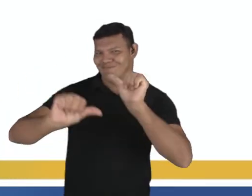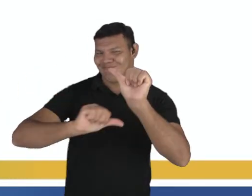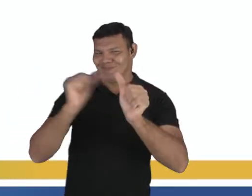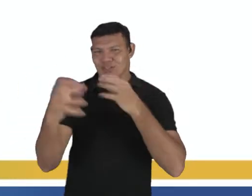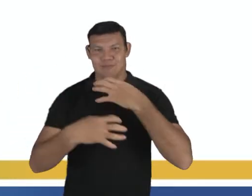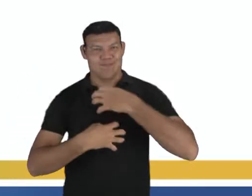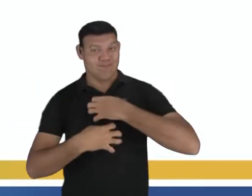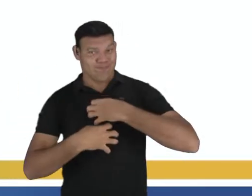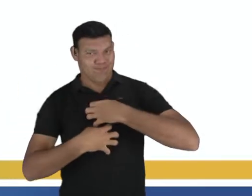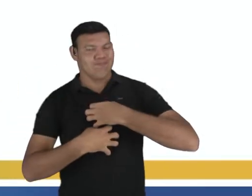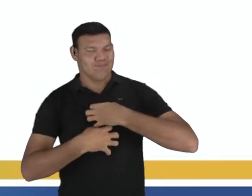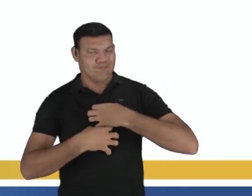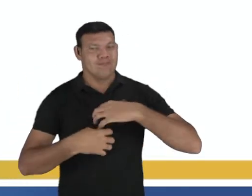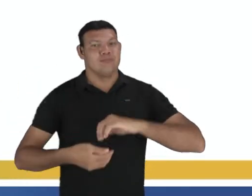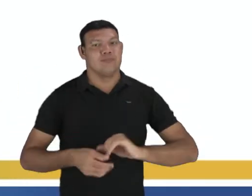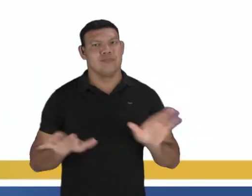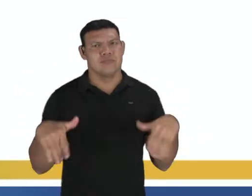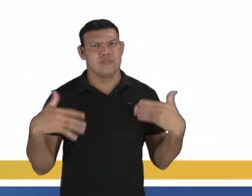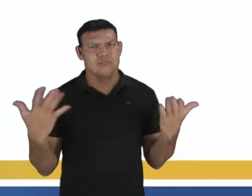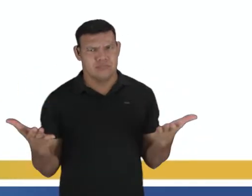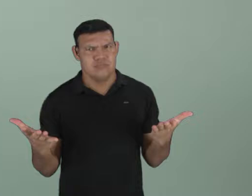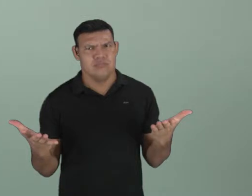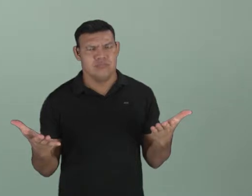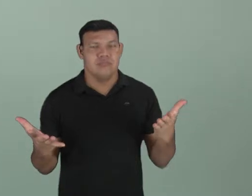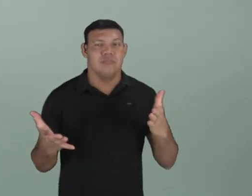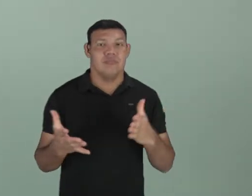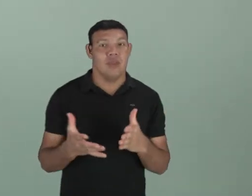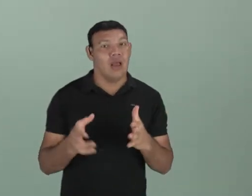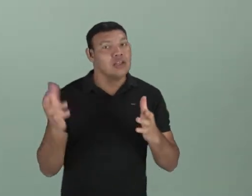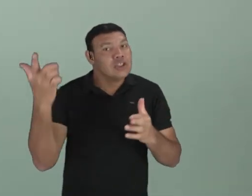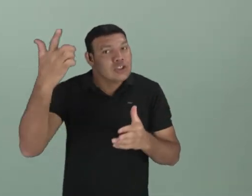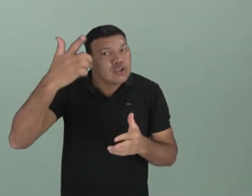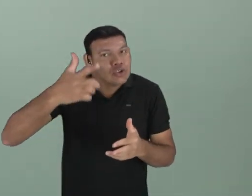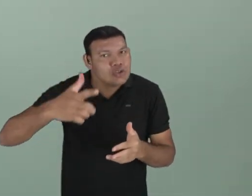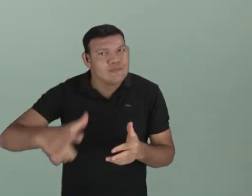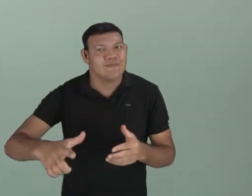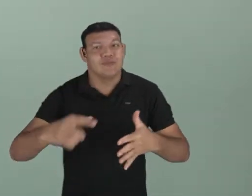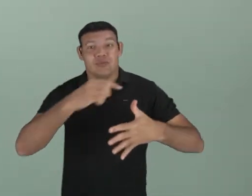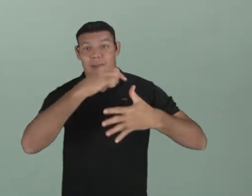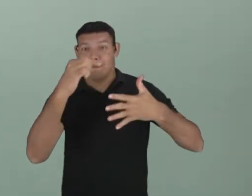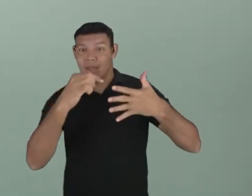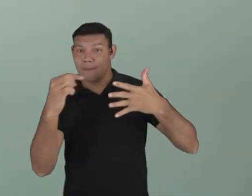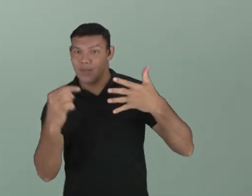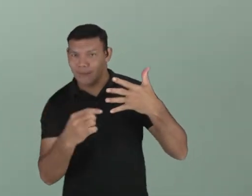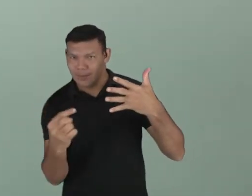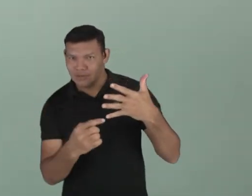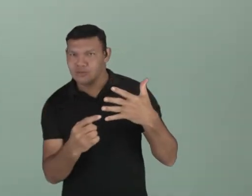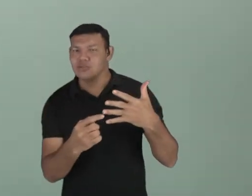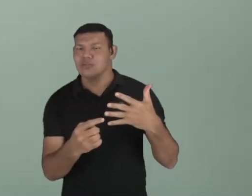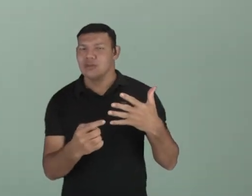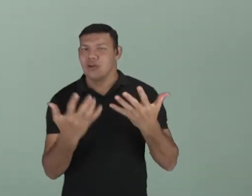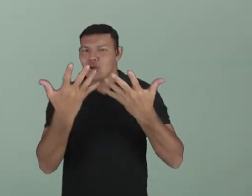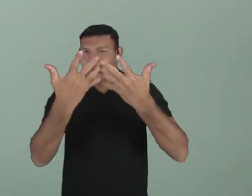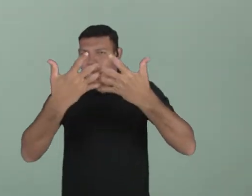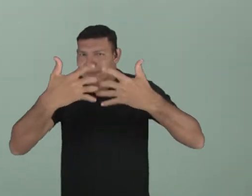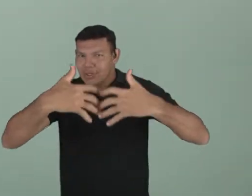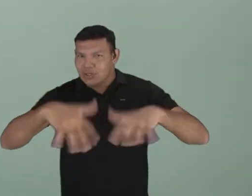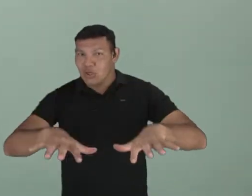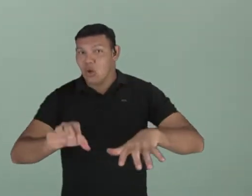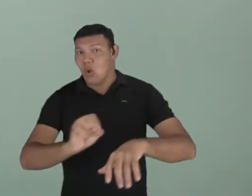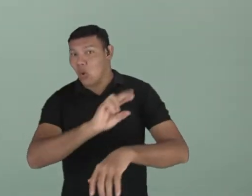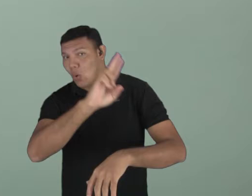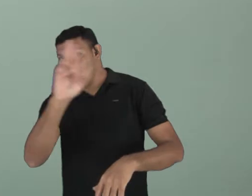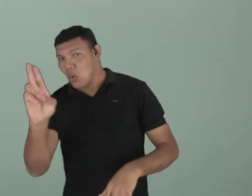do operador. Ou seja, repetindo, o operador argumentativo pode interferir ou